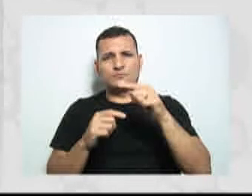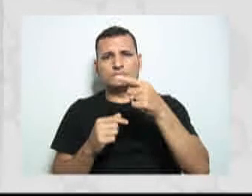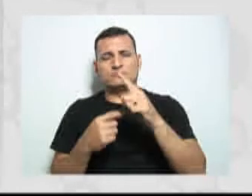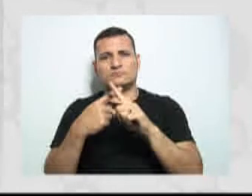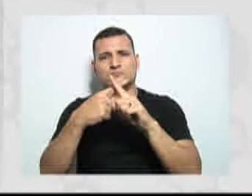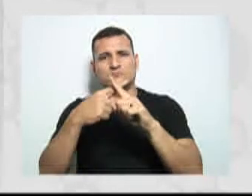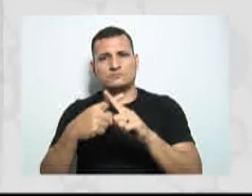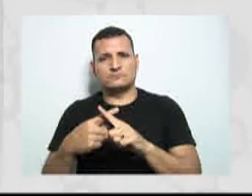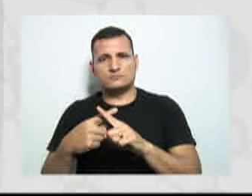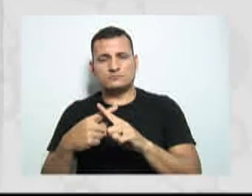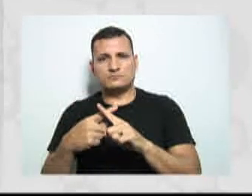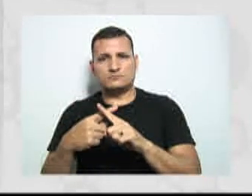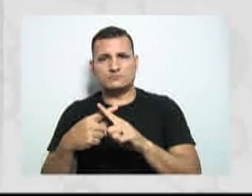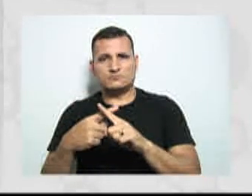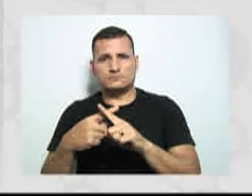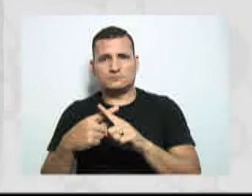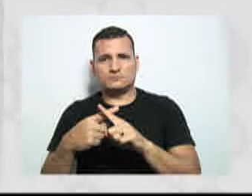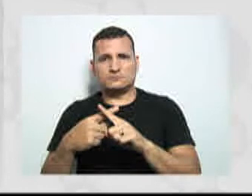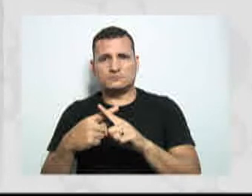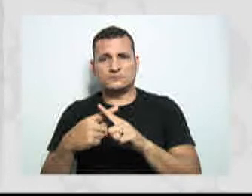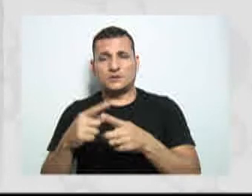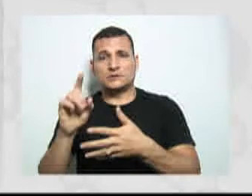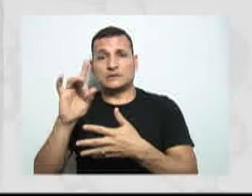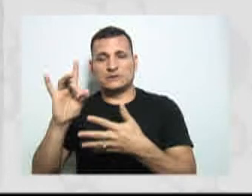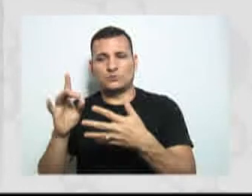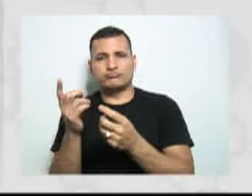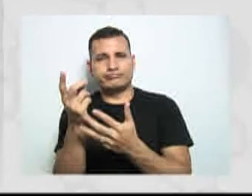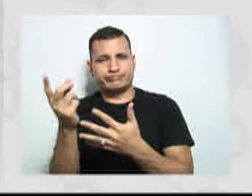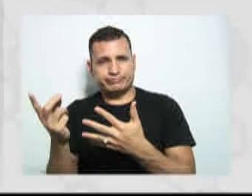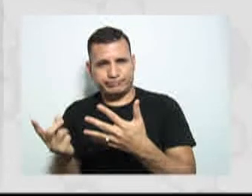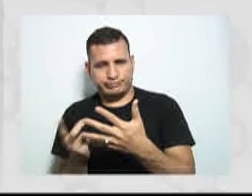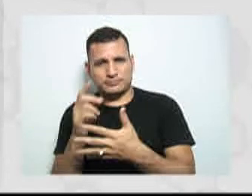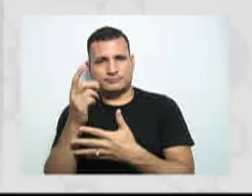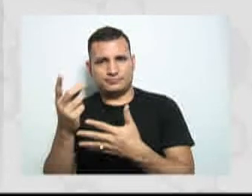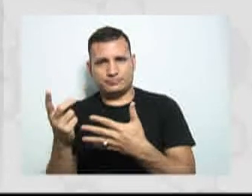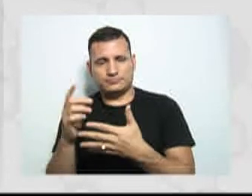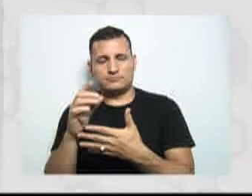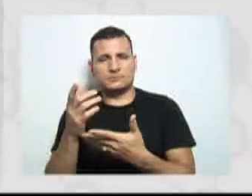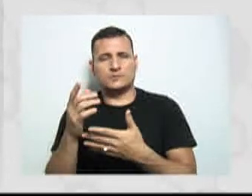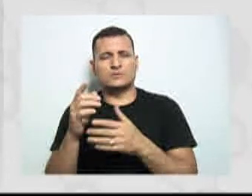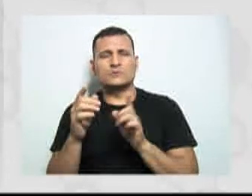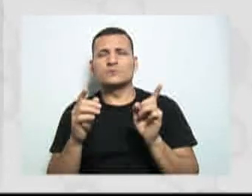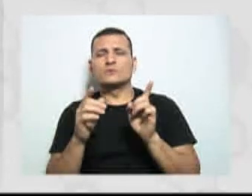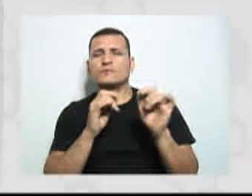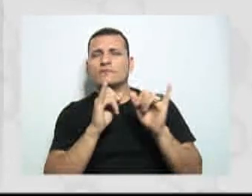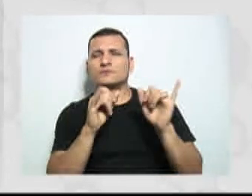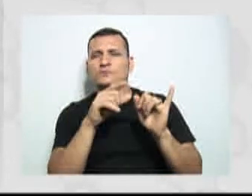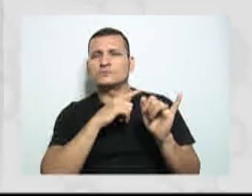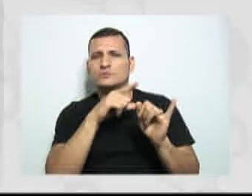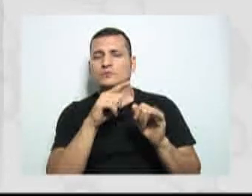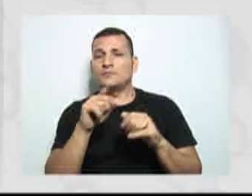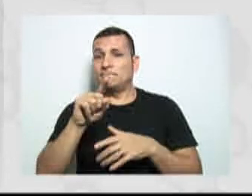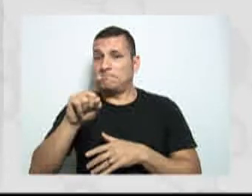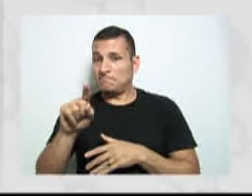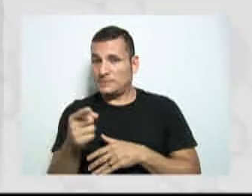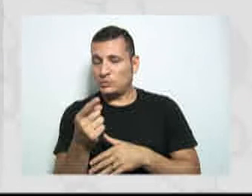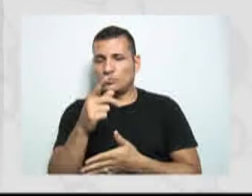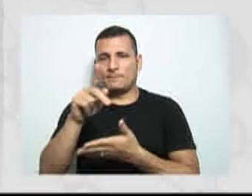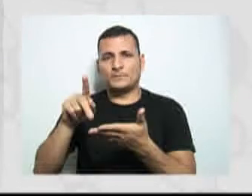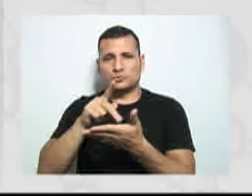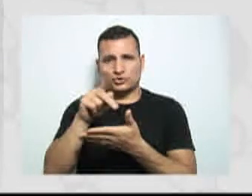multiplicá-lo pelas unidades. Lá na nossa informação, nós tínhamos o quê? Foram 1.000 unidades